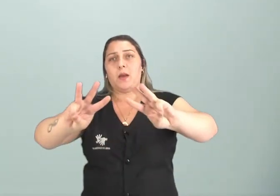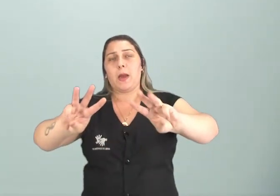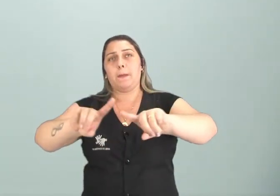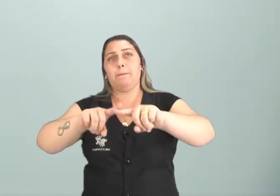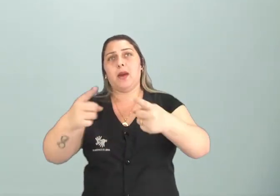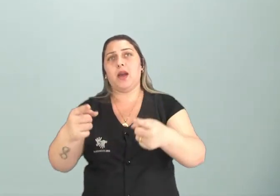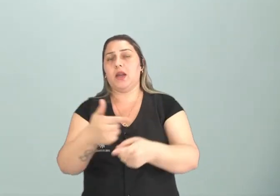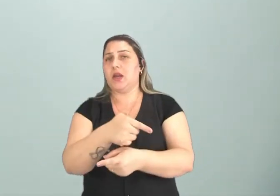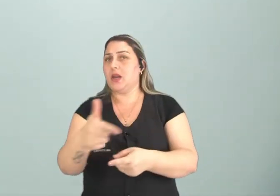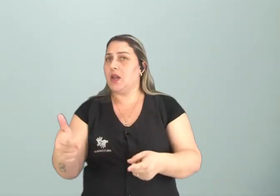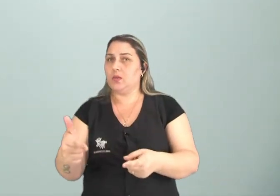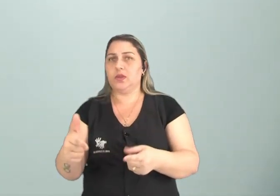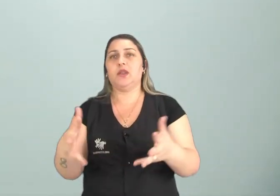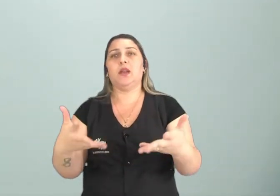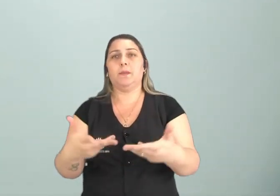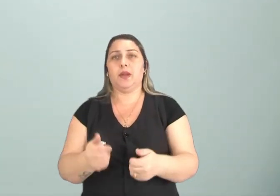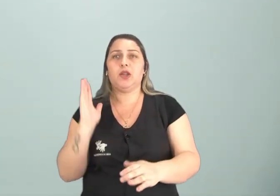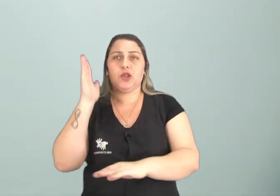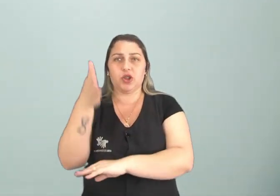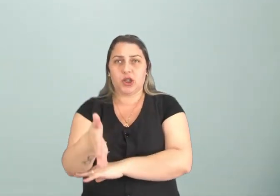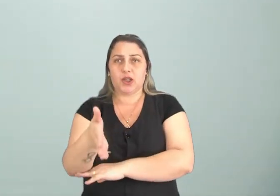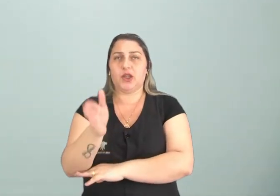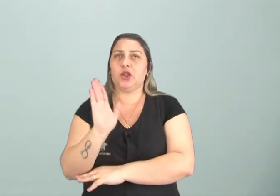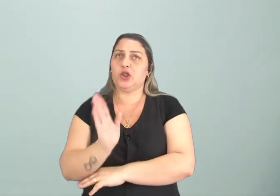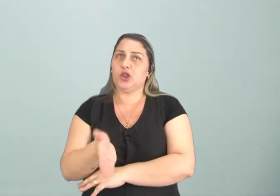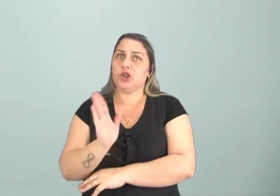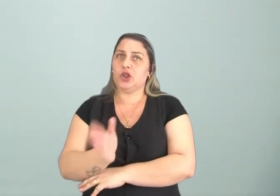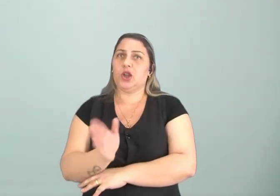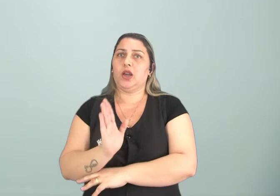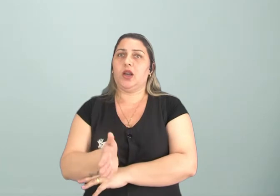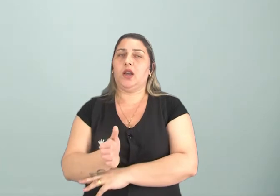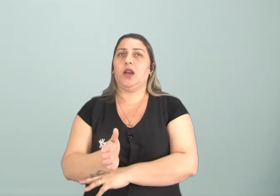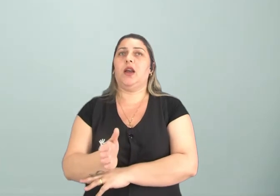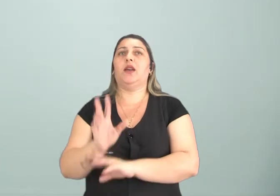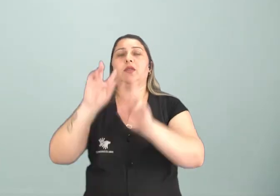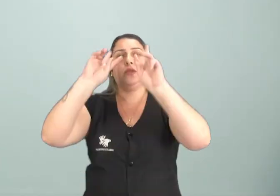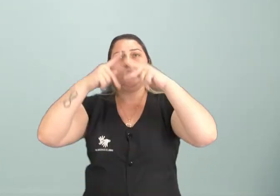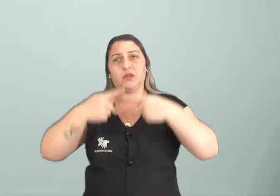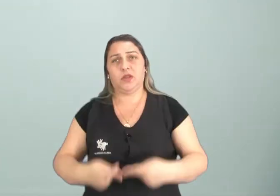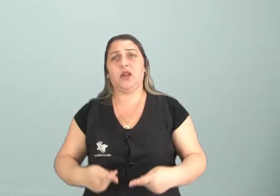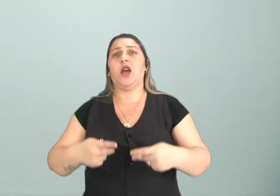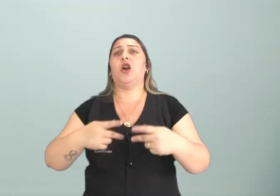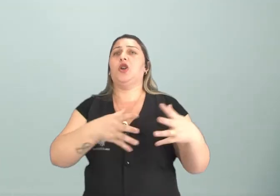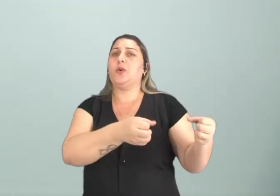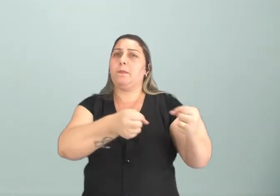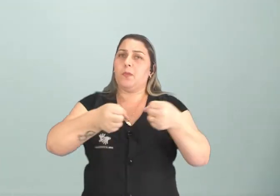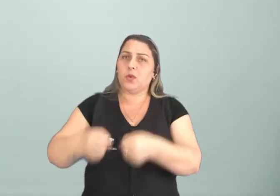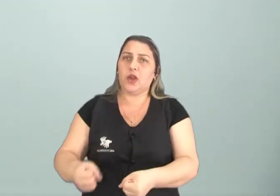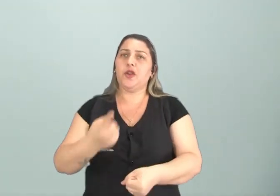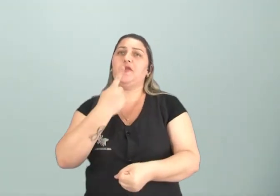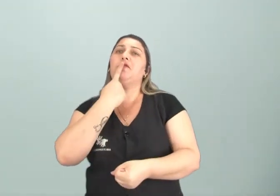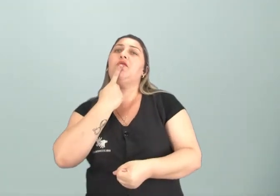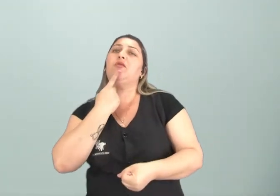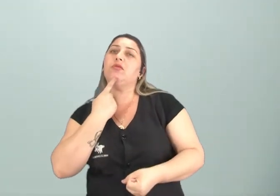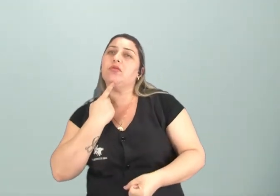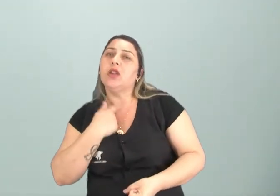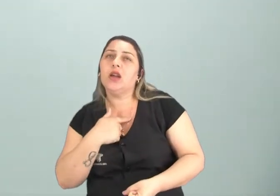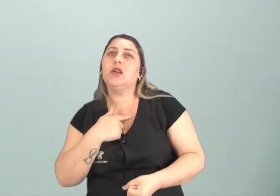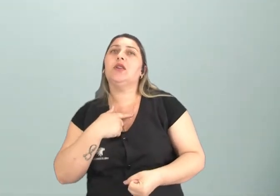que não tem essa eficiência direta, já que a gente está tratando de seres humanos, de poder, de vontades,